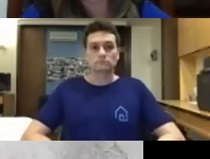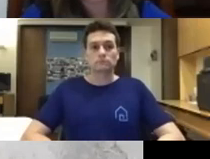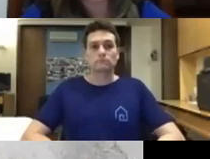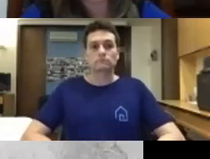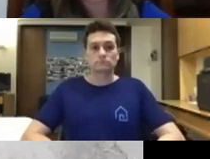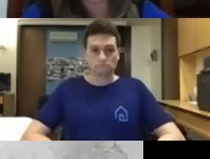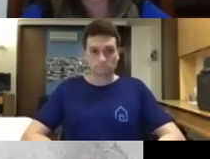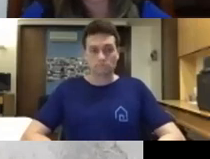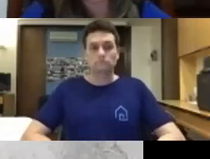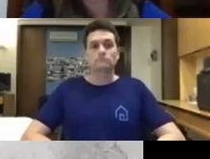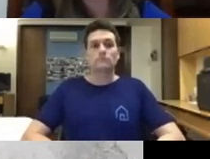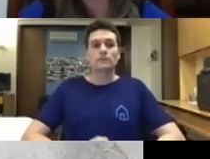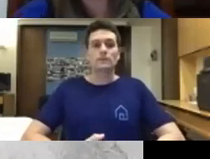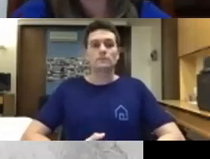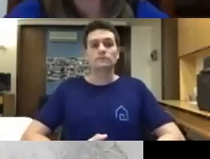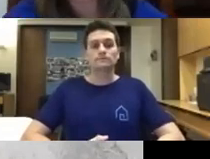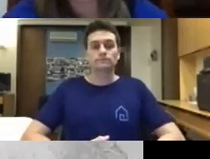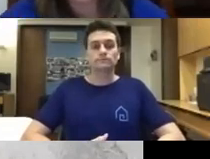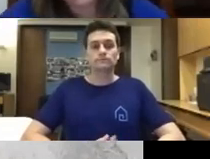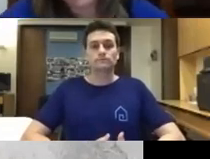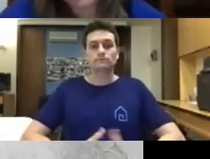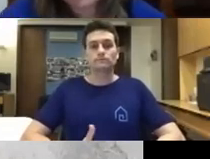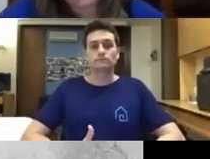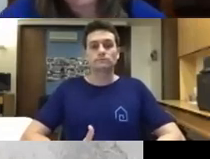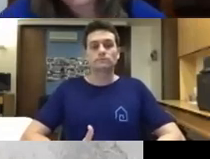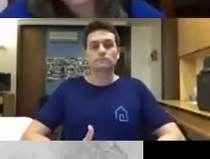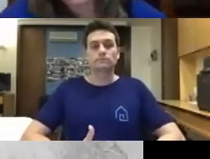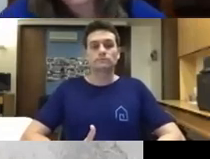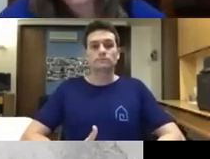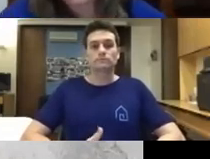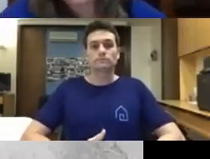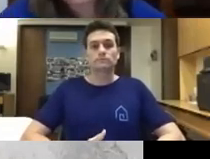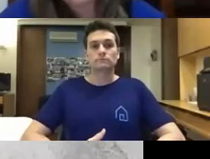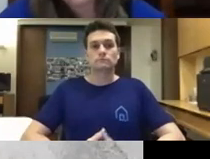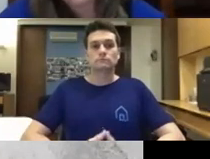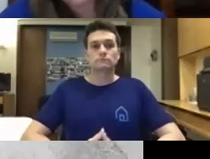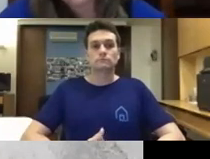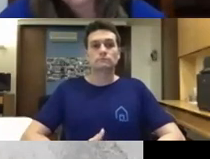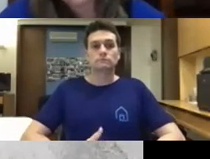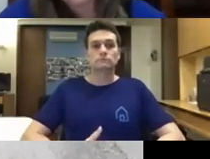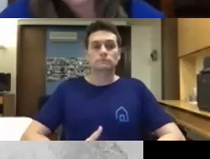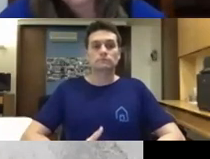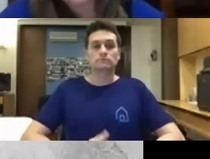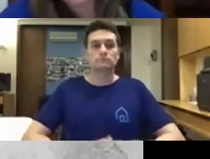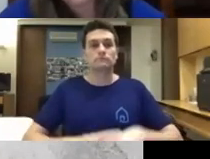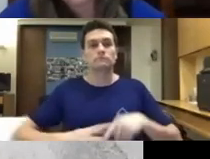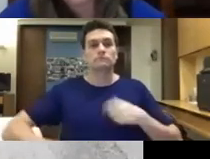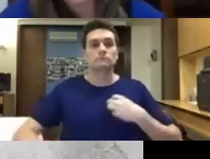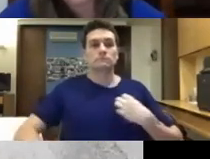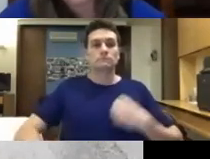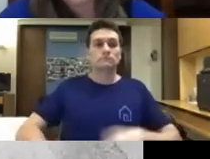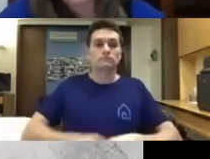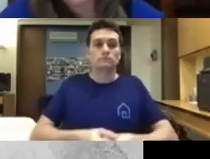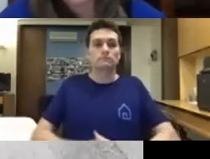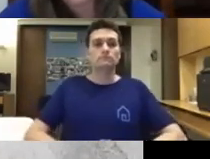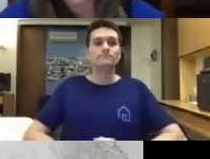não destrutivos. Né? Exato. E aí a semana que vem a gente ainda não previu nada, aí vamos